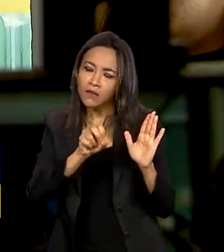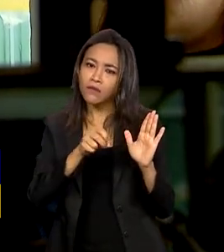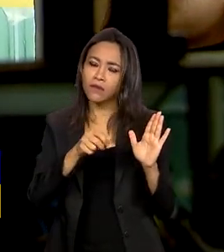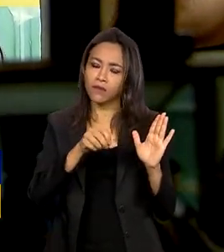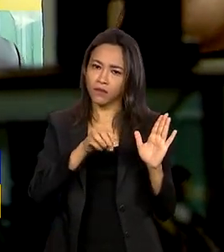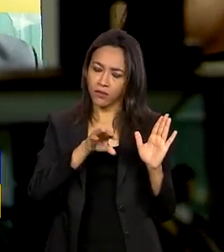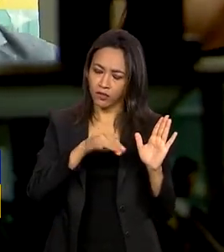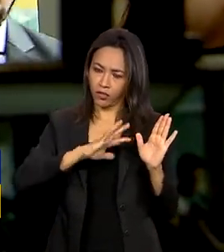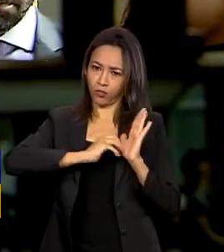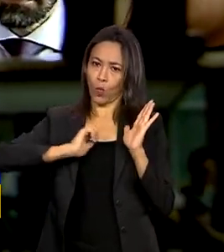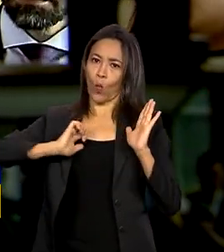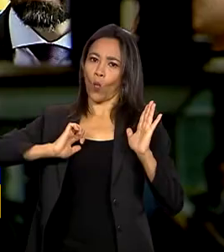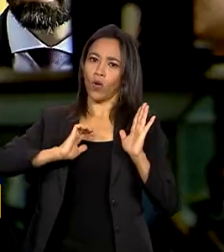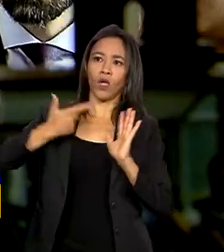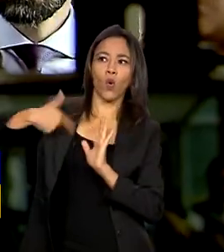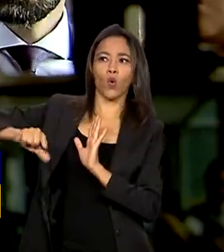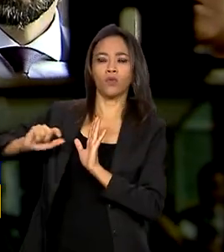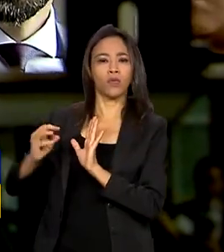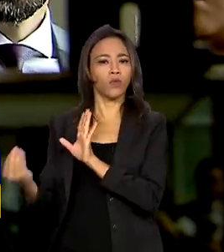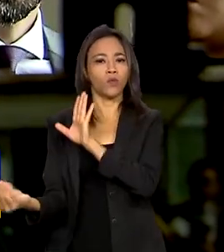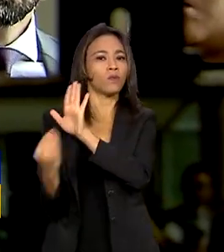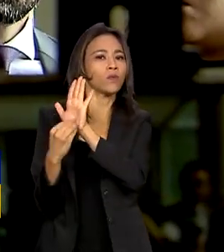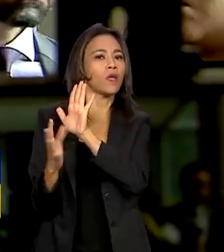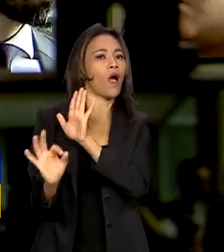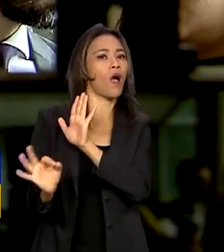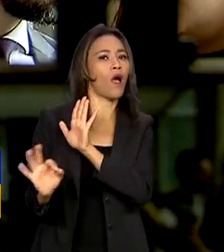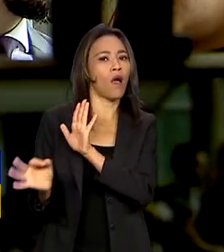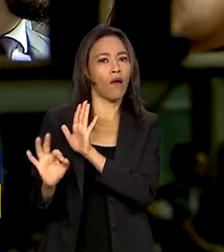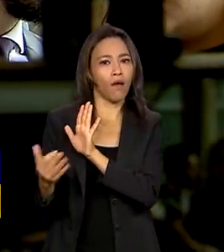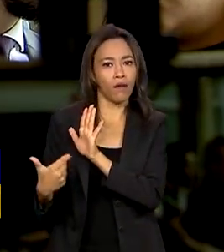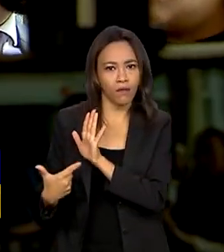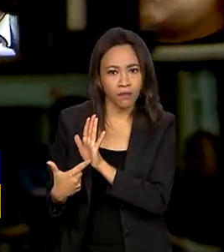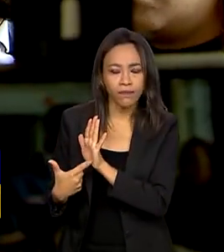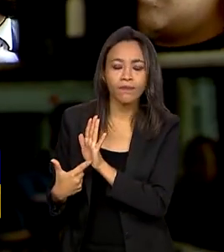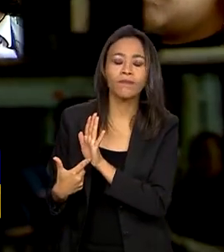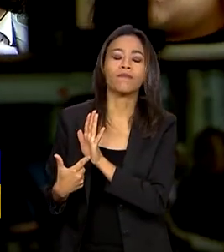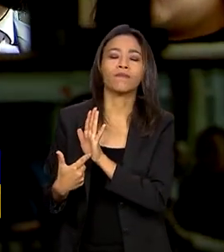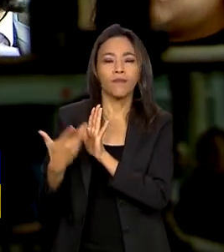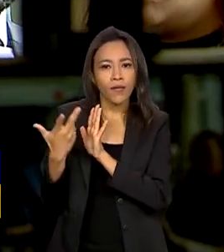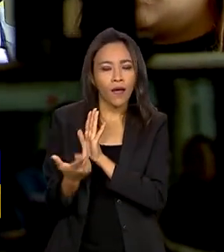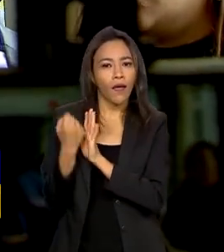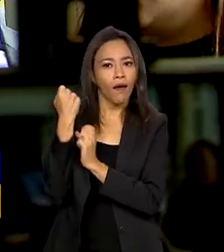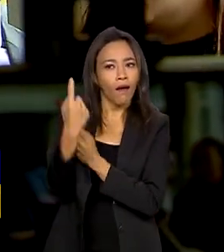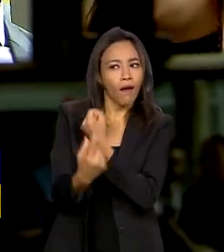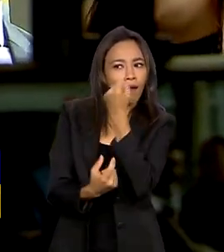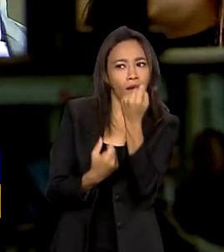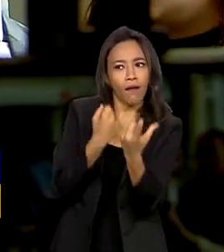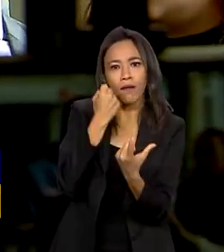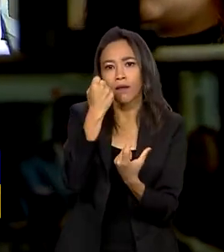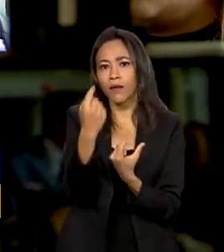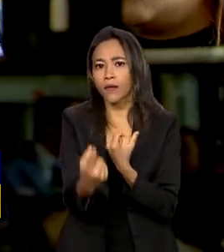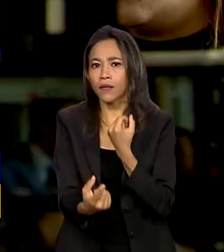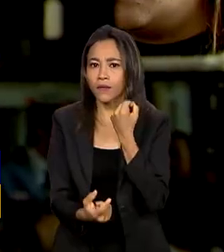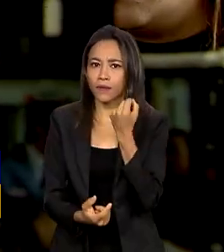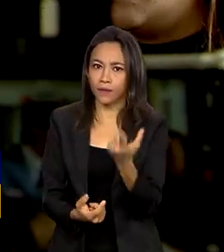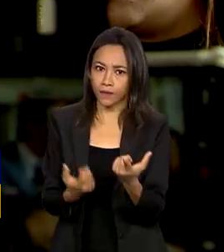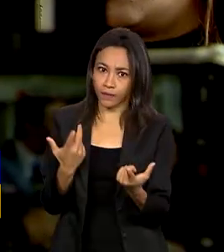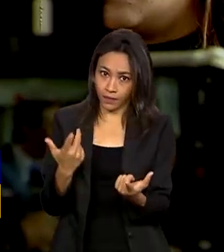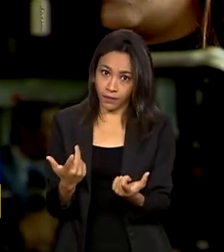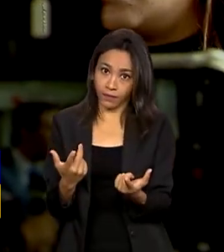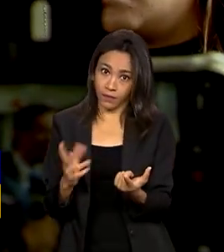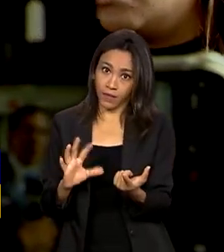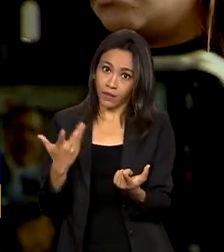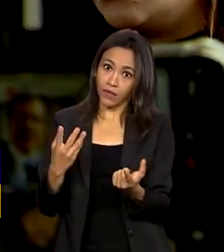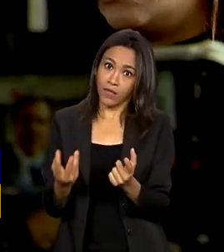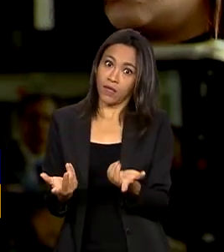aquilo que não tá porque não é considerado renúncia mas na prática são ralos que se abriram para drenar o recurso público